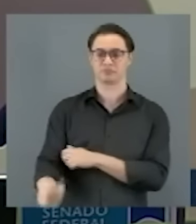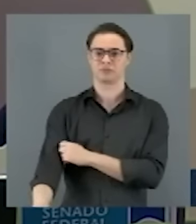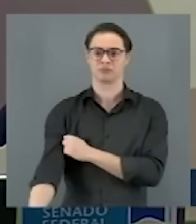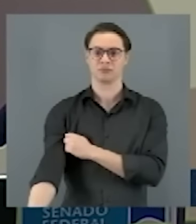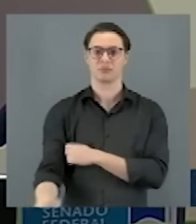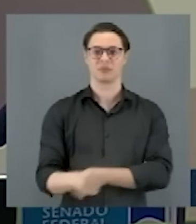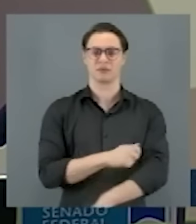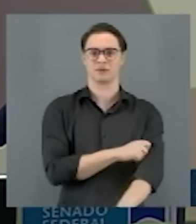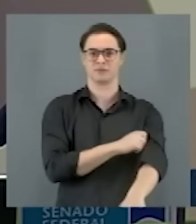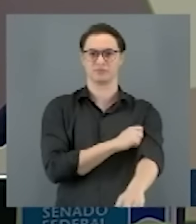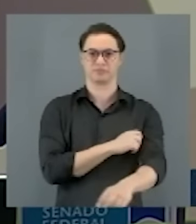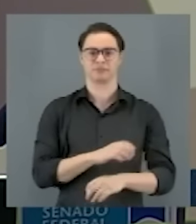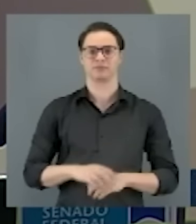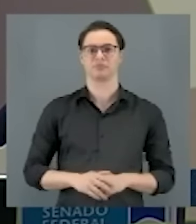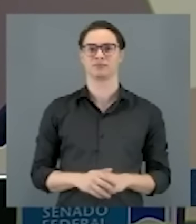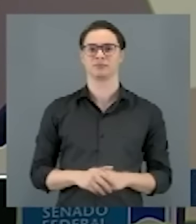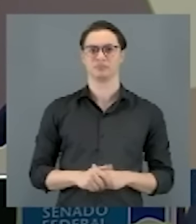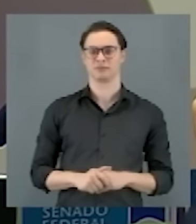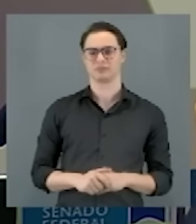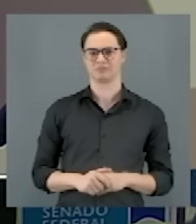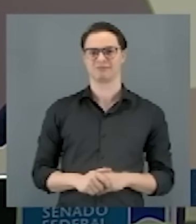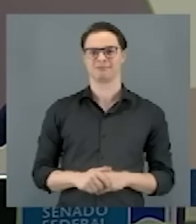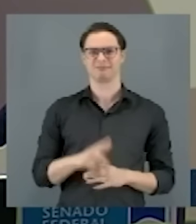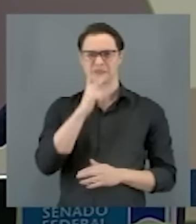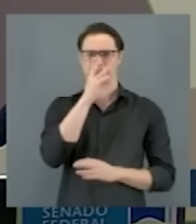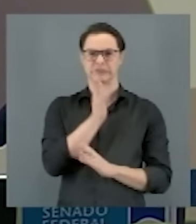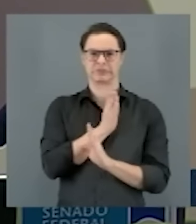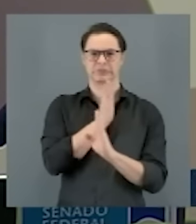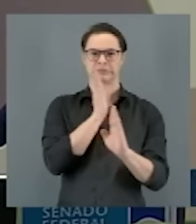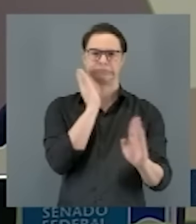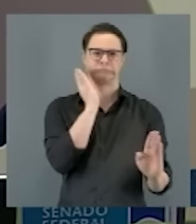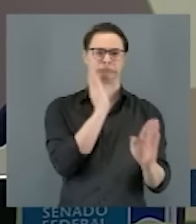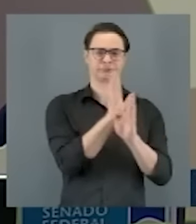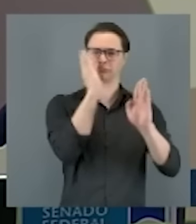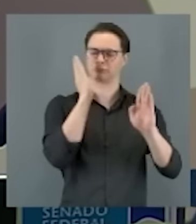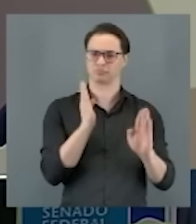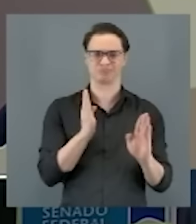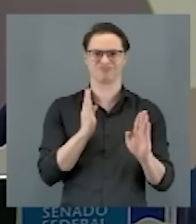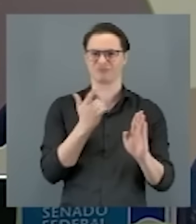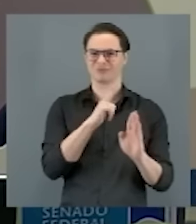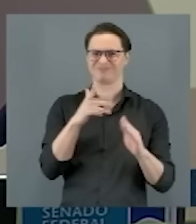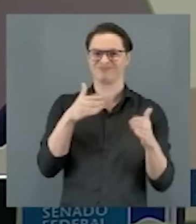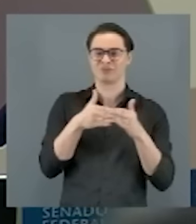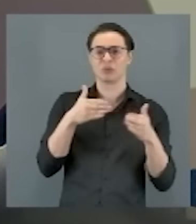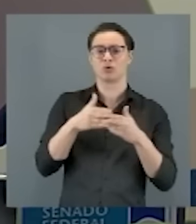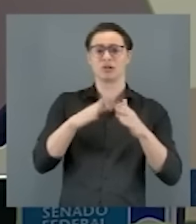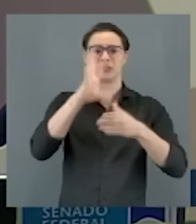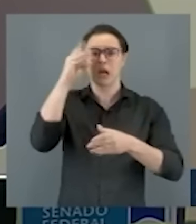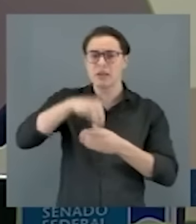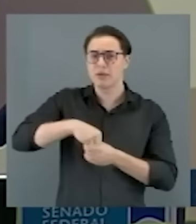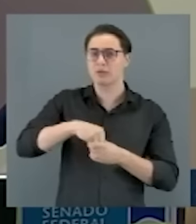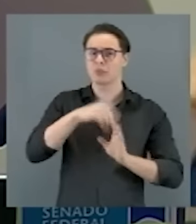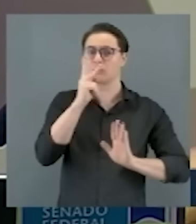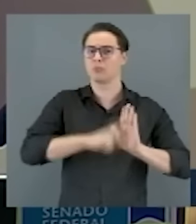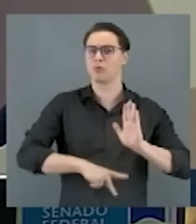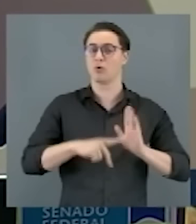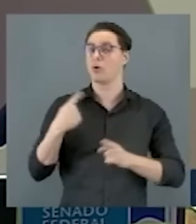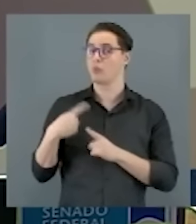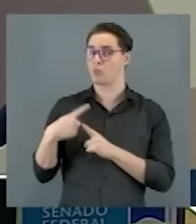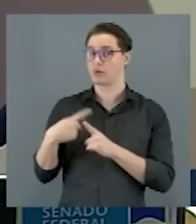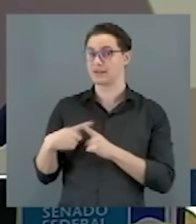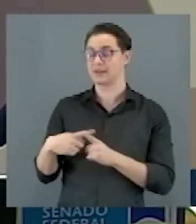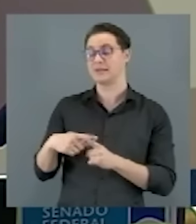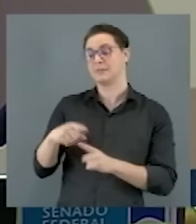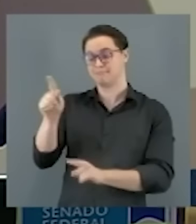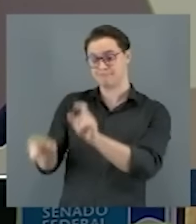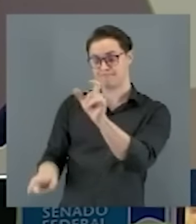ele encontra um obstáculo no que está no projeto. Porque para aqueles